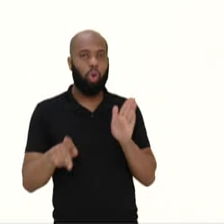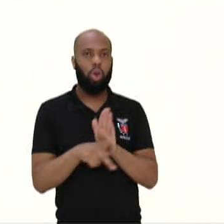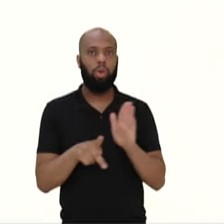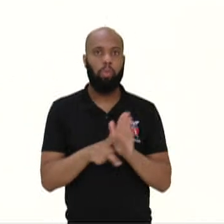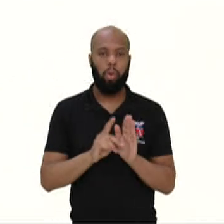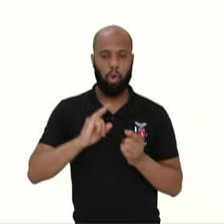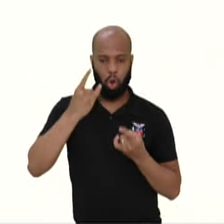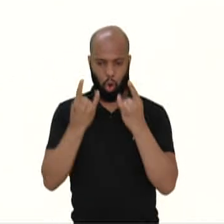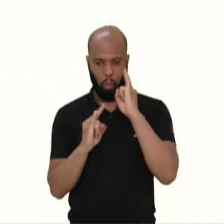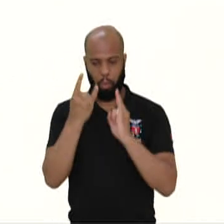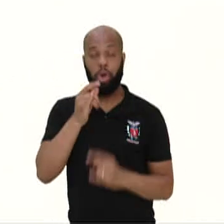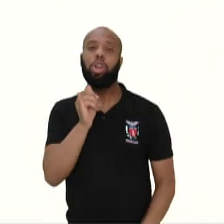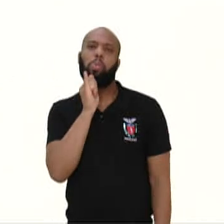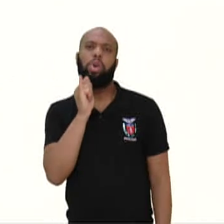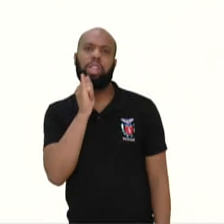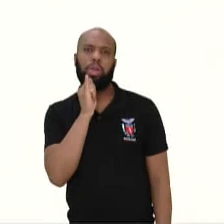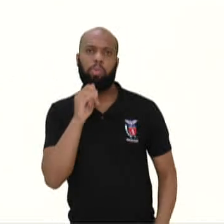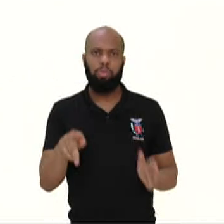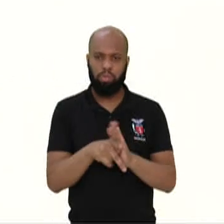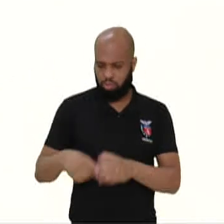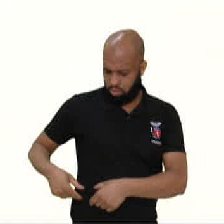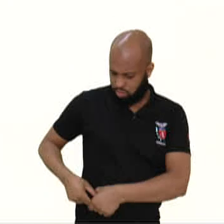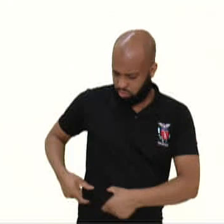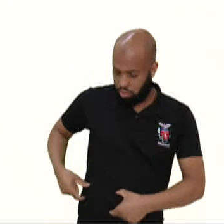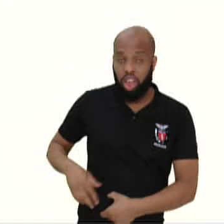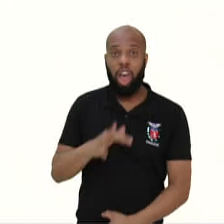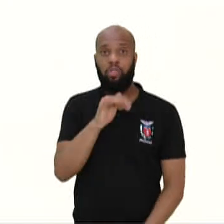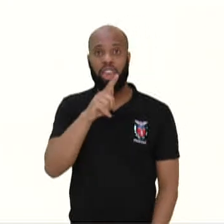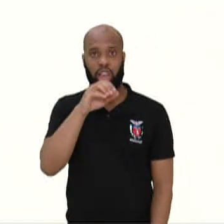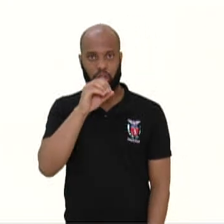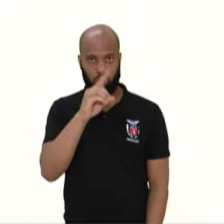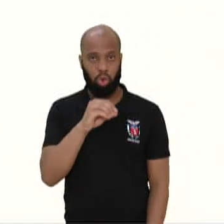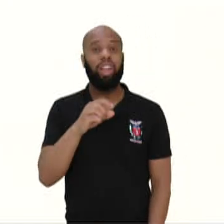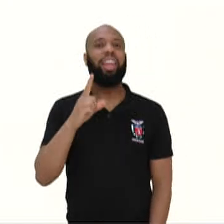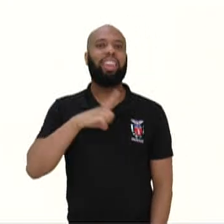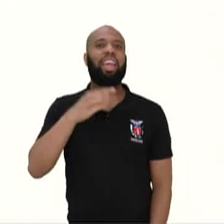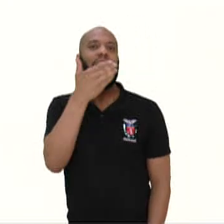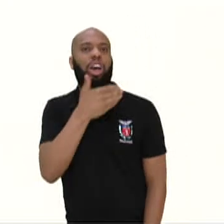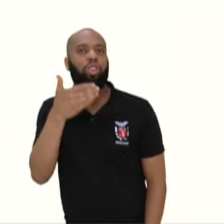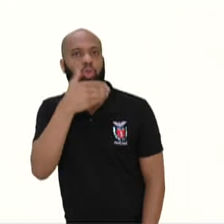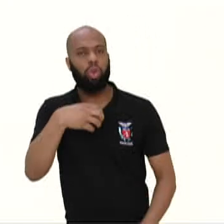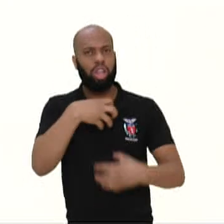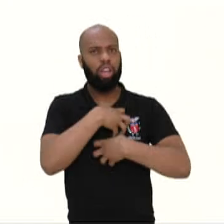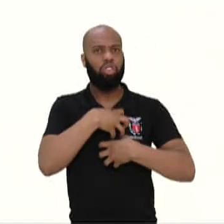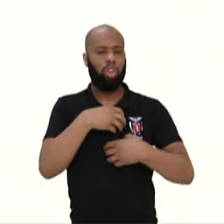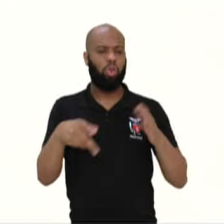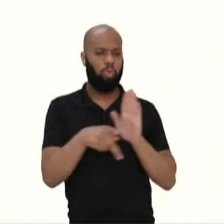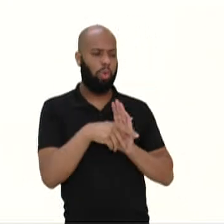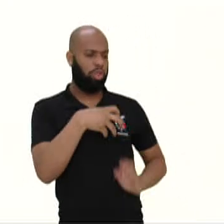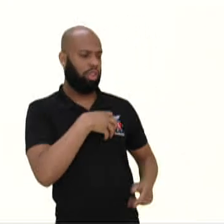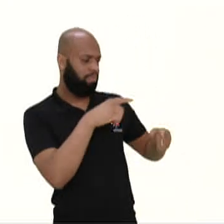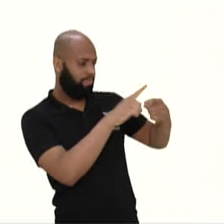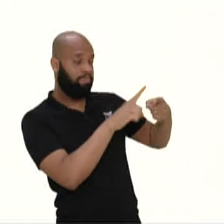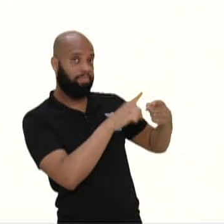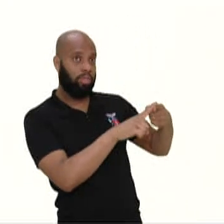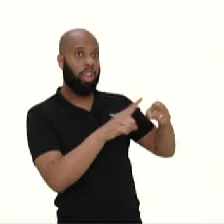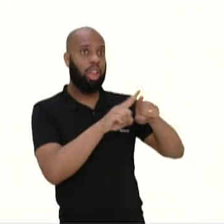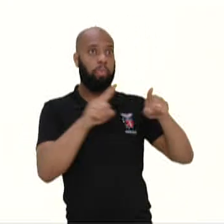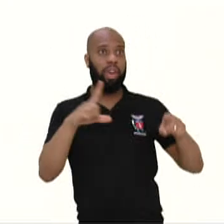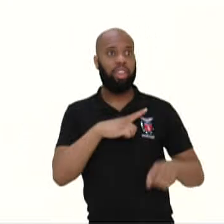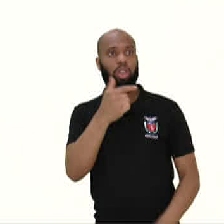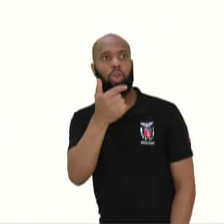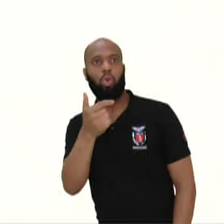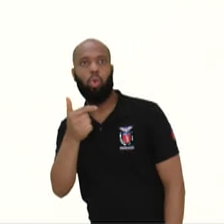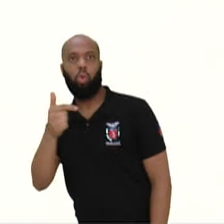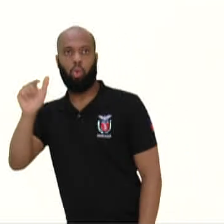hormonal. Por exemplo, no fígado, a insulina atua como um hormônio com ação anabólica, enquanto o glucagon tem